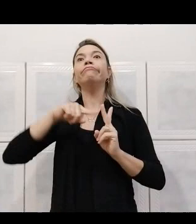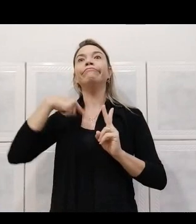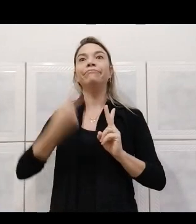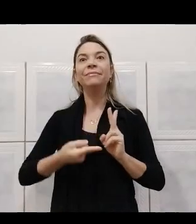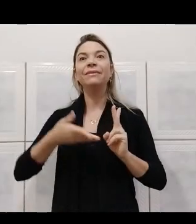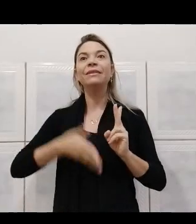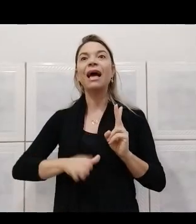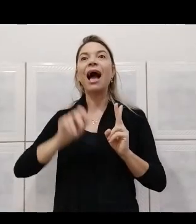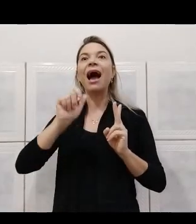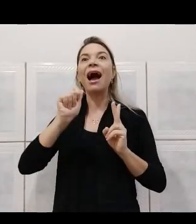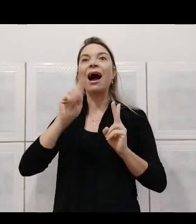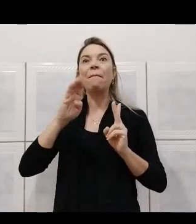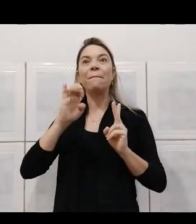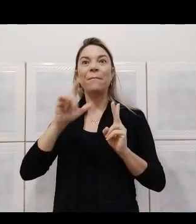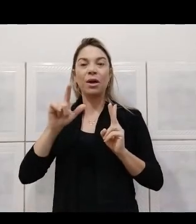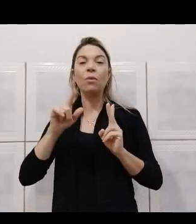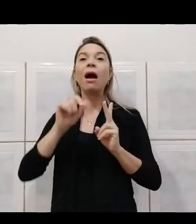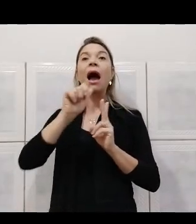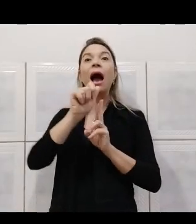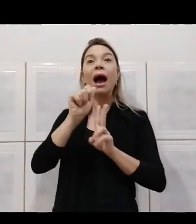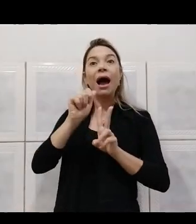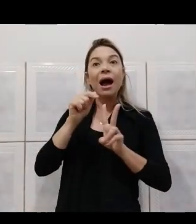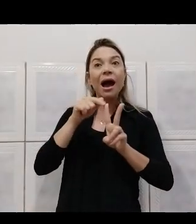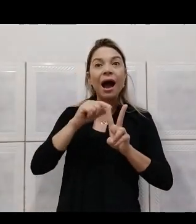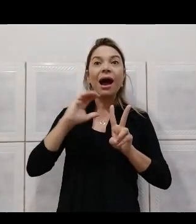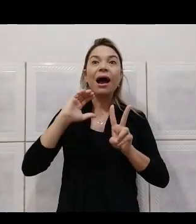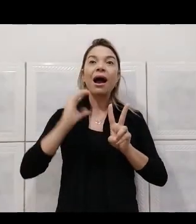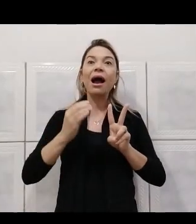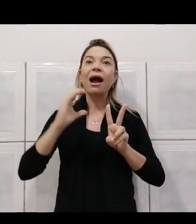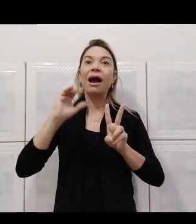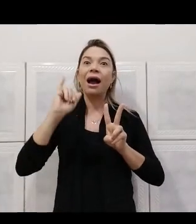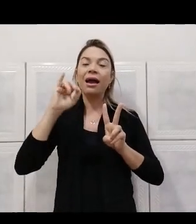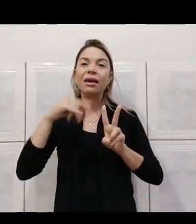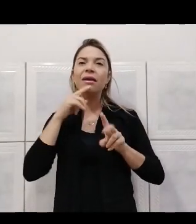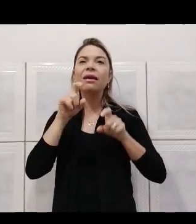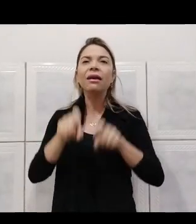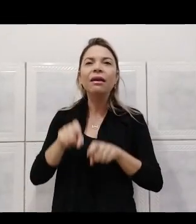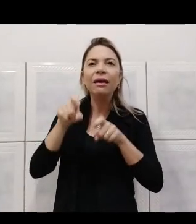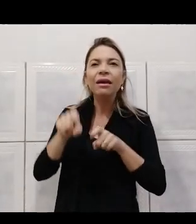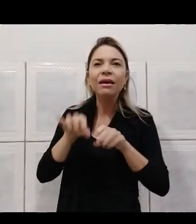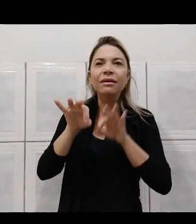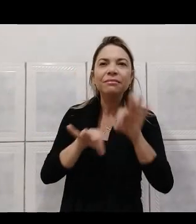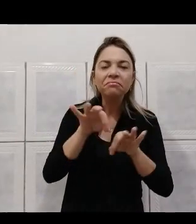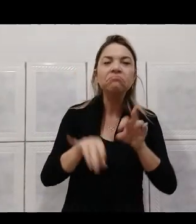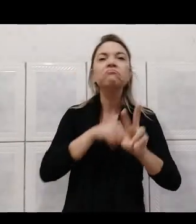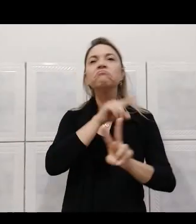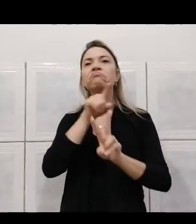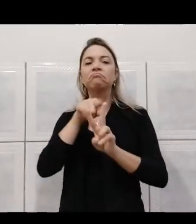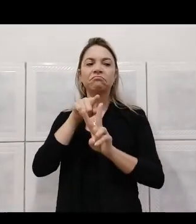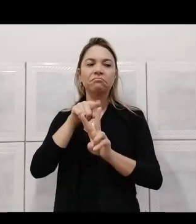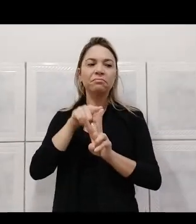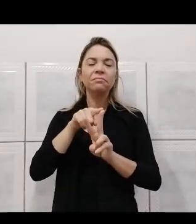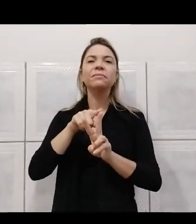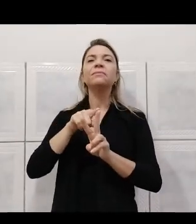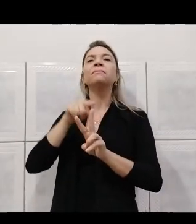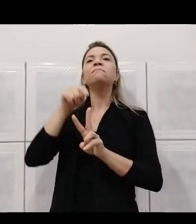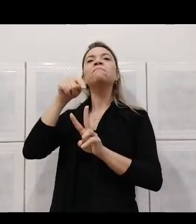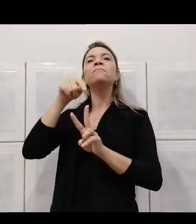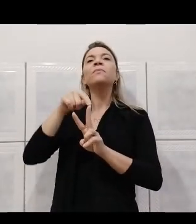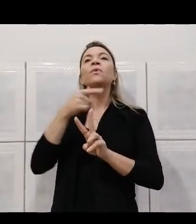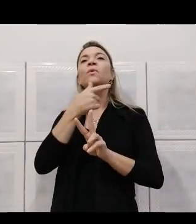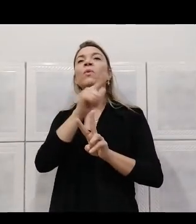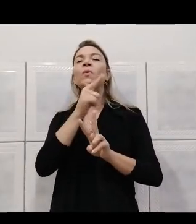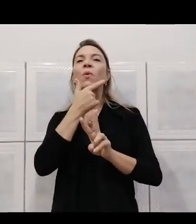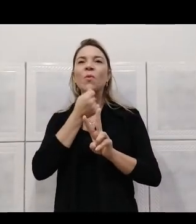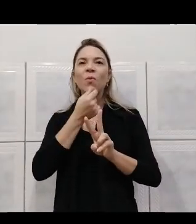de ovelhas e Caim, lavrador. Eva é, segundo a palavra de Deus, a mãe